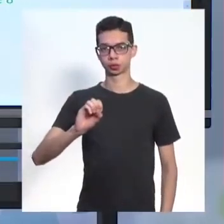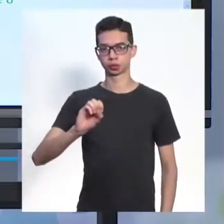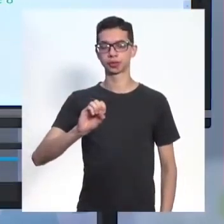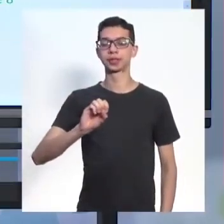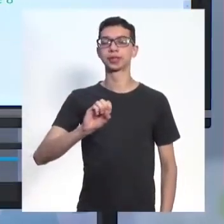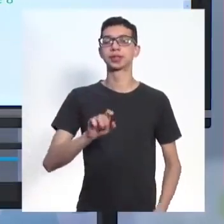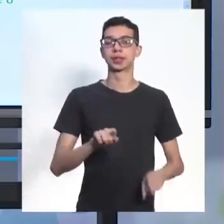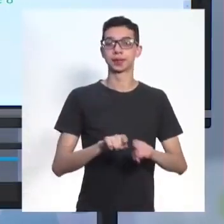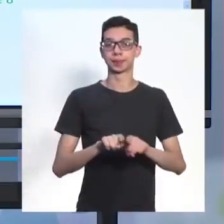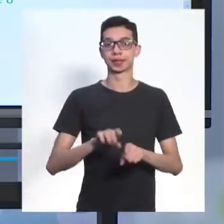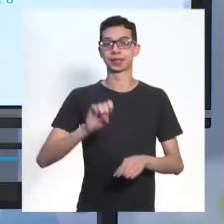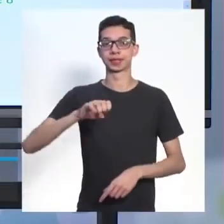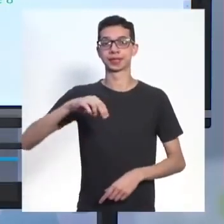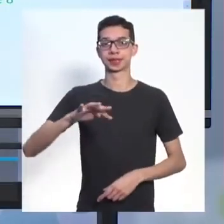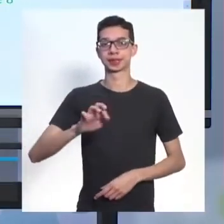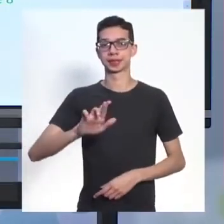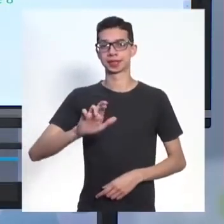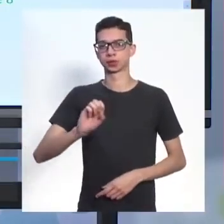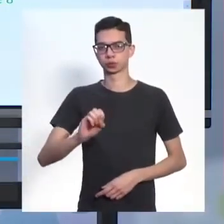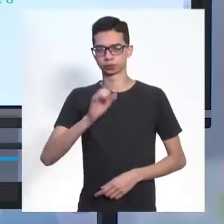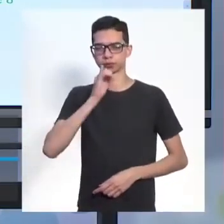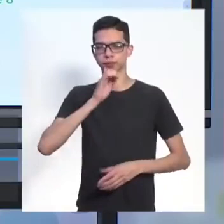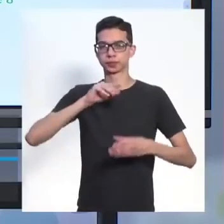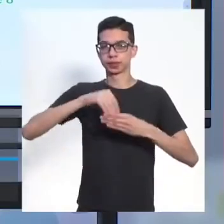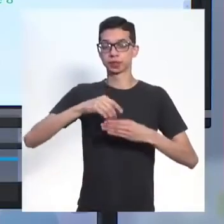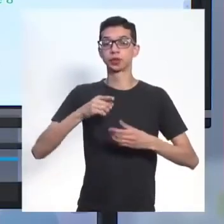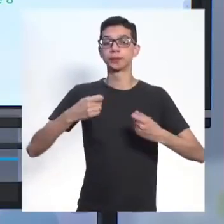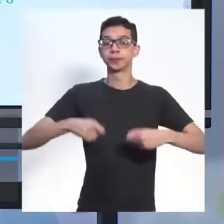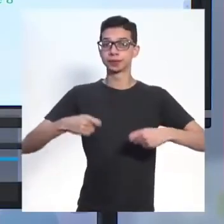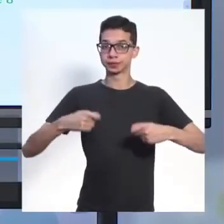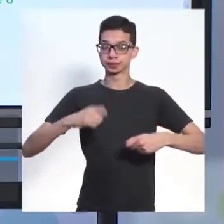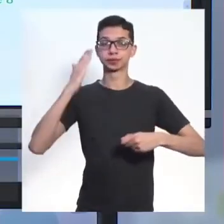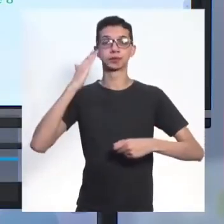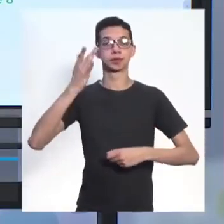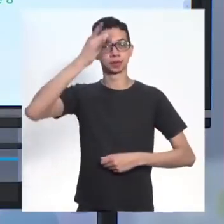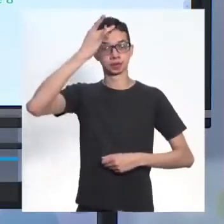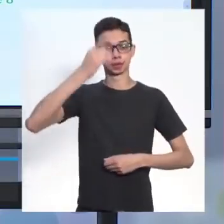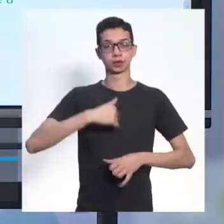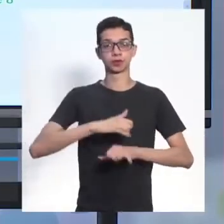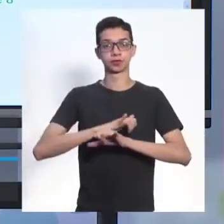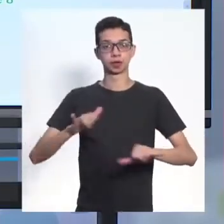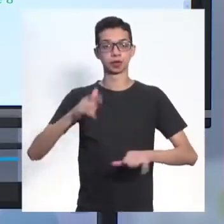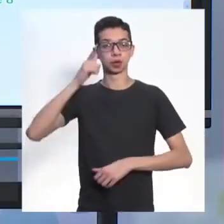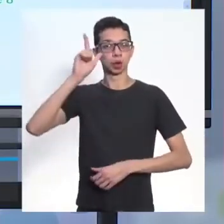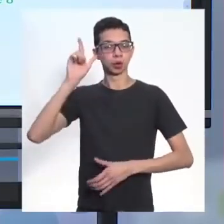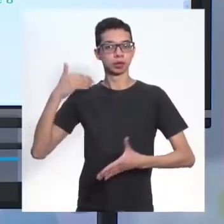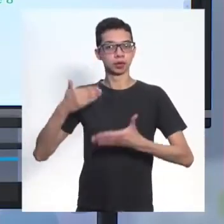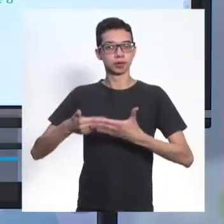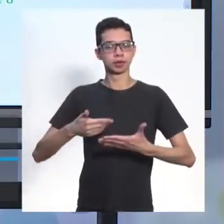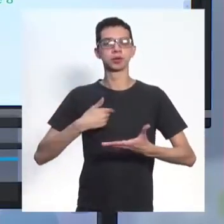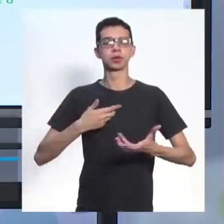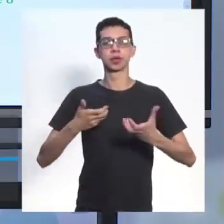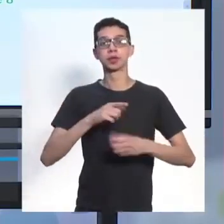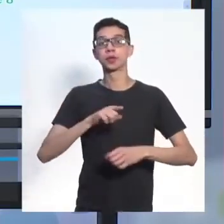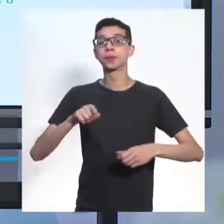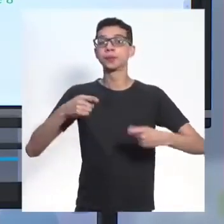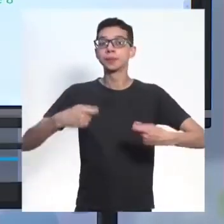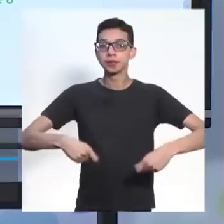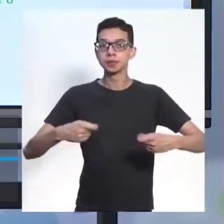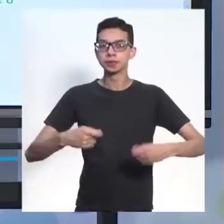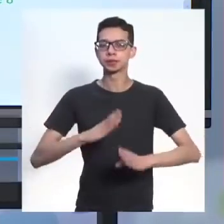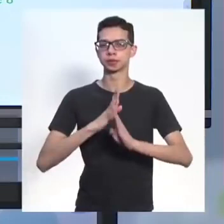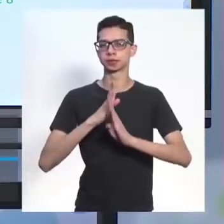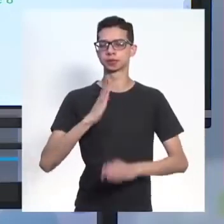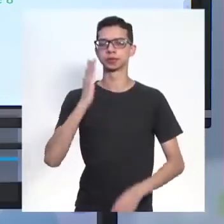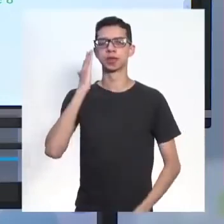tem que identificar? E é isso que eu quero frisar desde ontem, né? Eu quero que vocês identifiquem desde ontem. Eu tenho ângulos aqui,